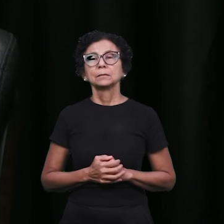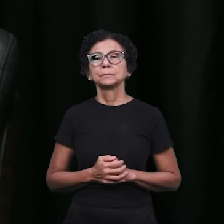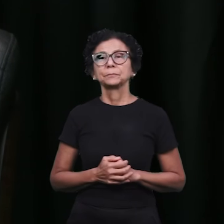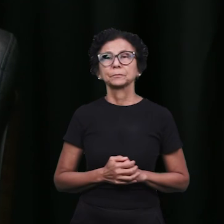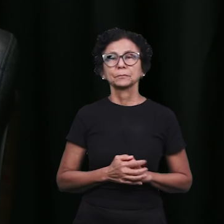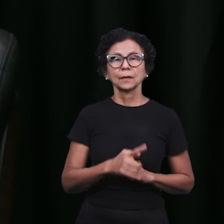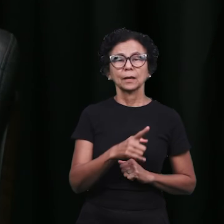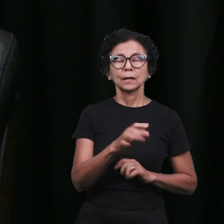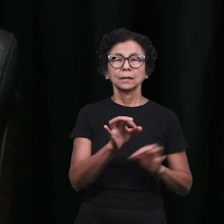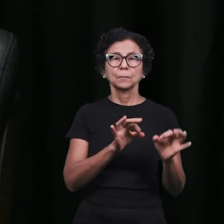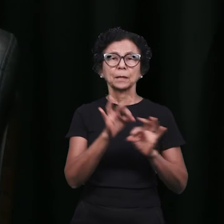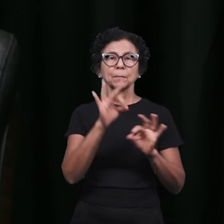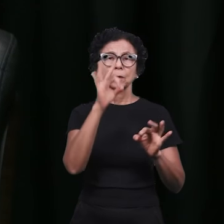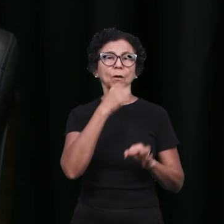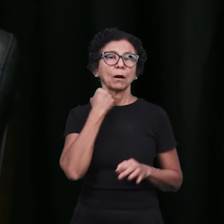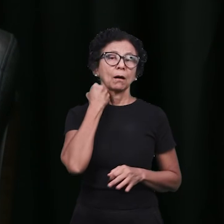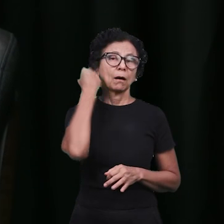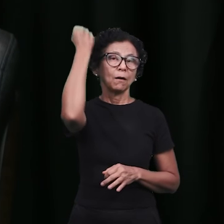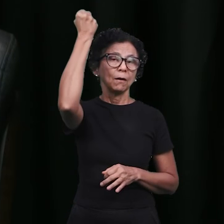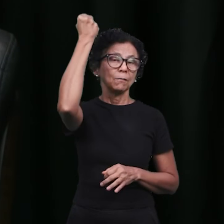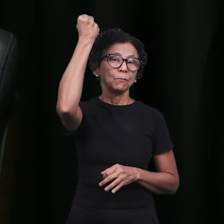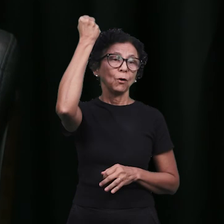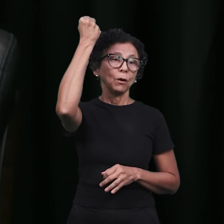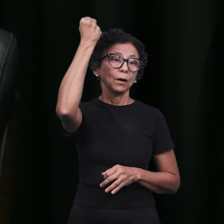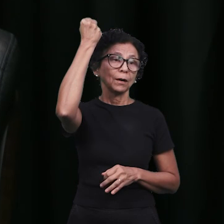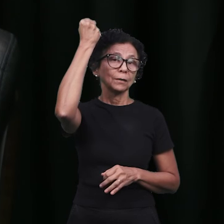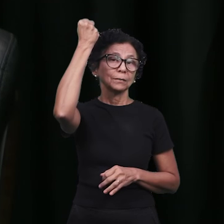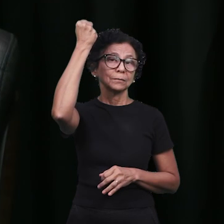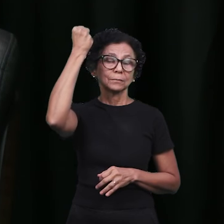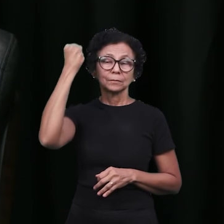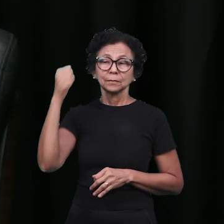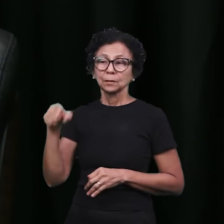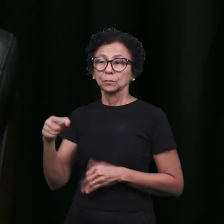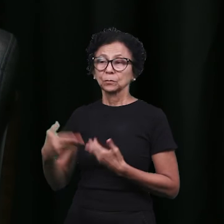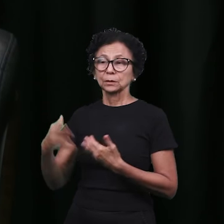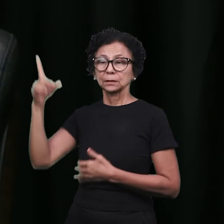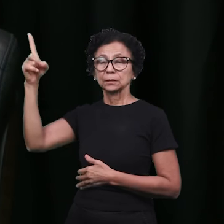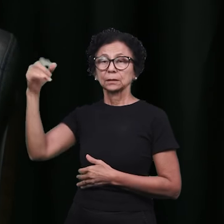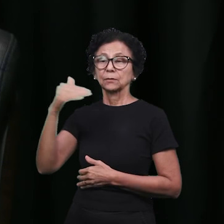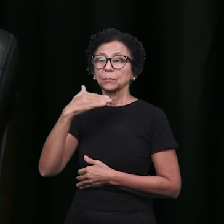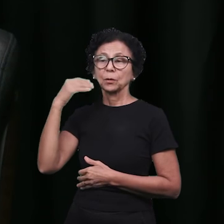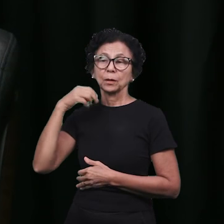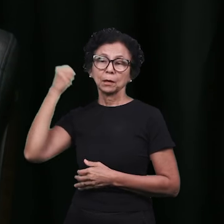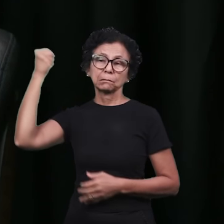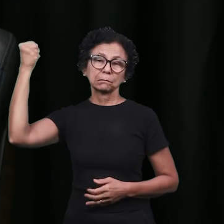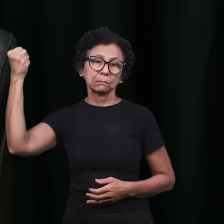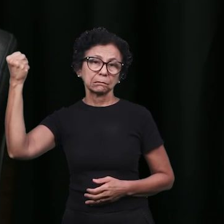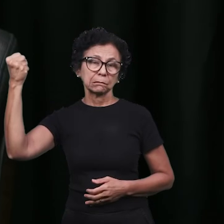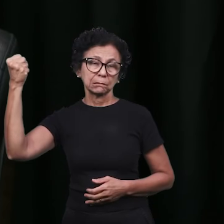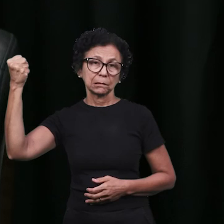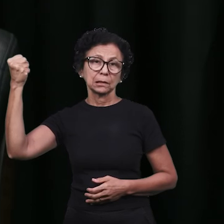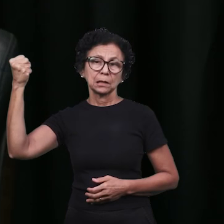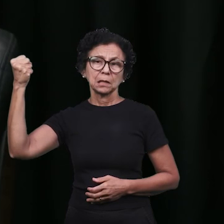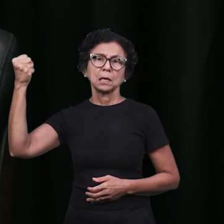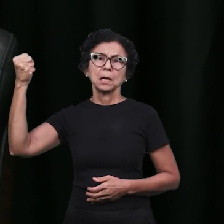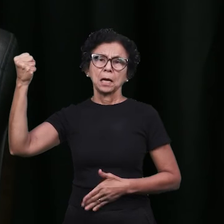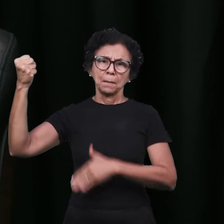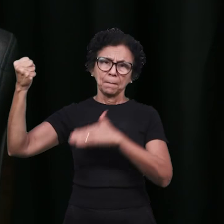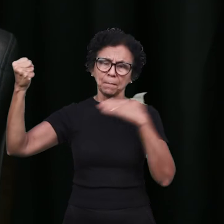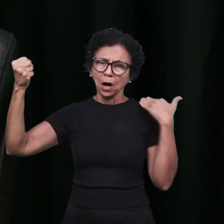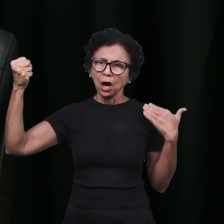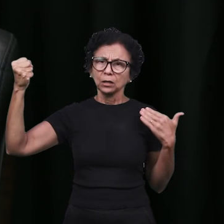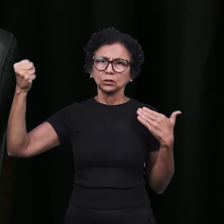destruir o povo. É isso mesmo. É isso mesmo. No próprio instrumento, ou seja, o que era, juízo de morte para